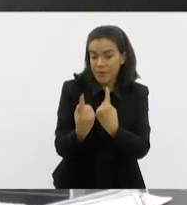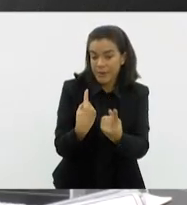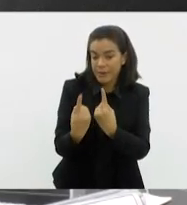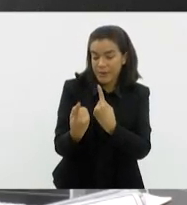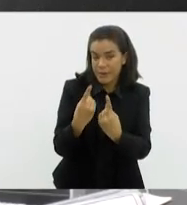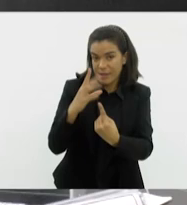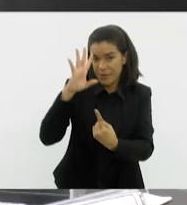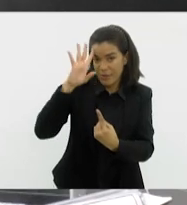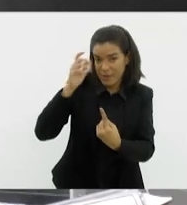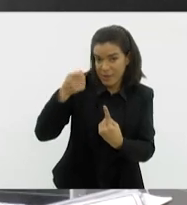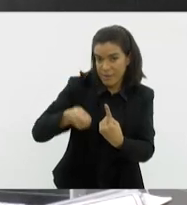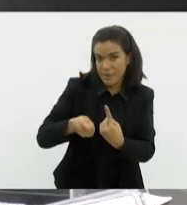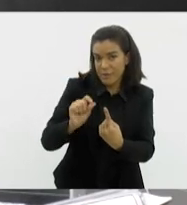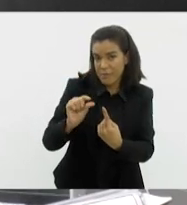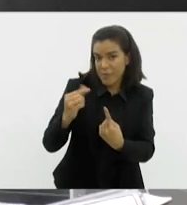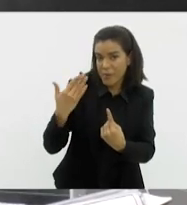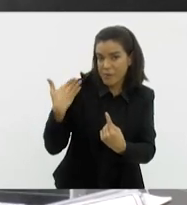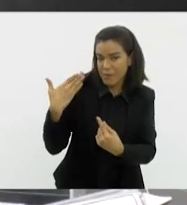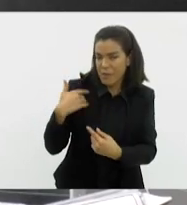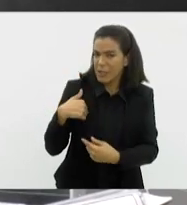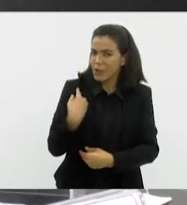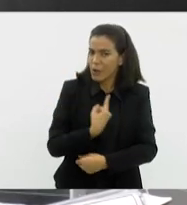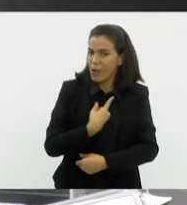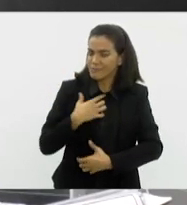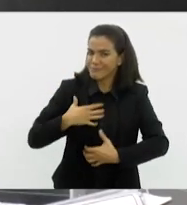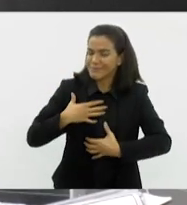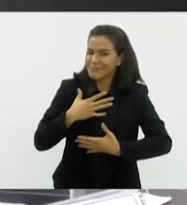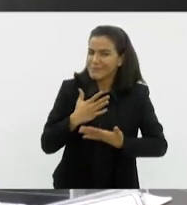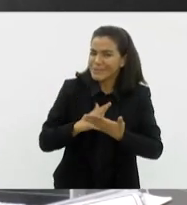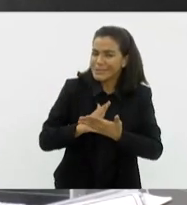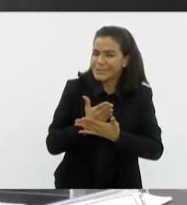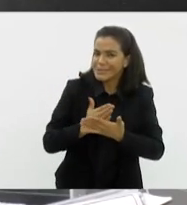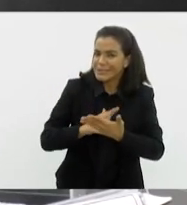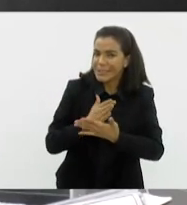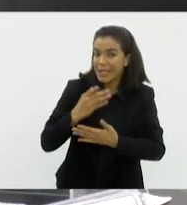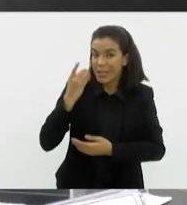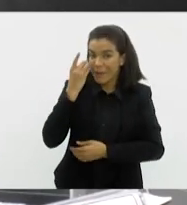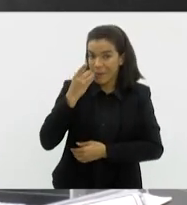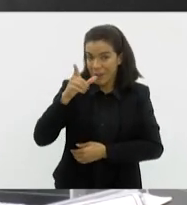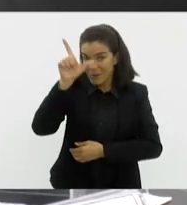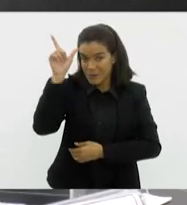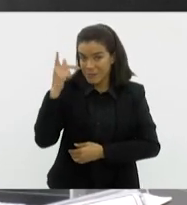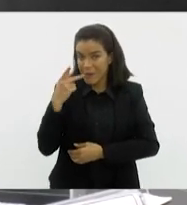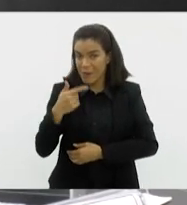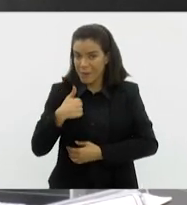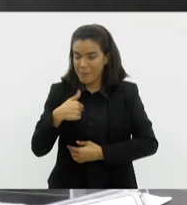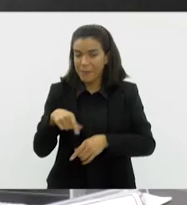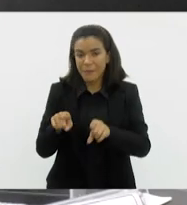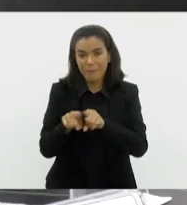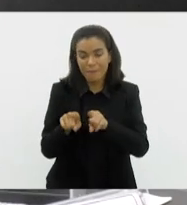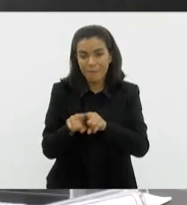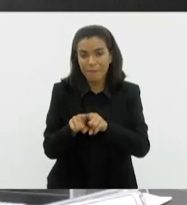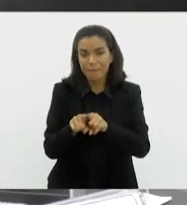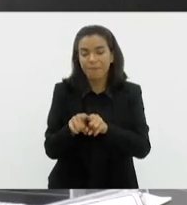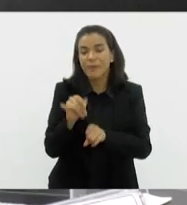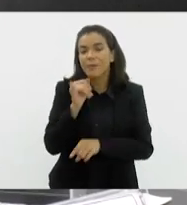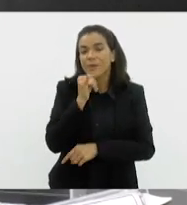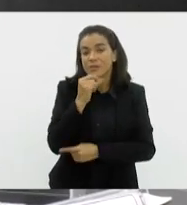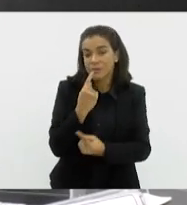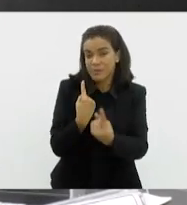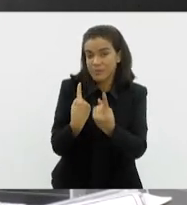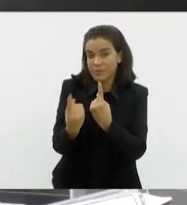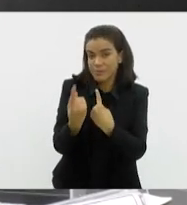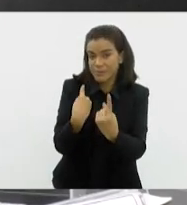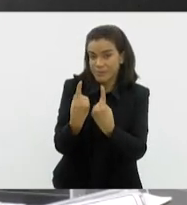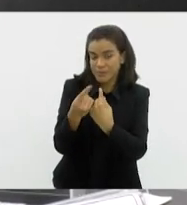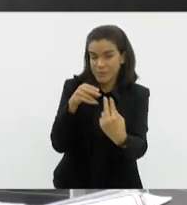uma decisão recente que muito nos incomodou, especialmente a minha, deputado Luiz Paulo, que éramos autores de leis sobre o tema, sobre o trânsito.